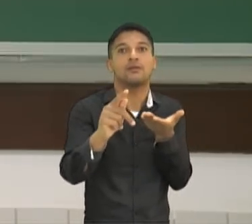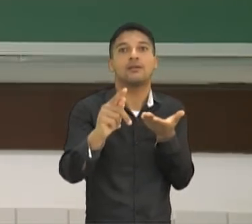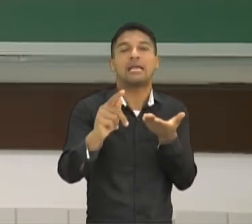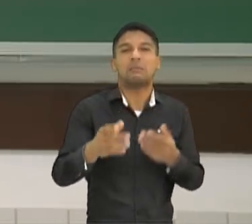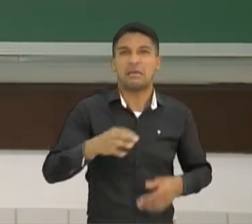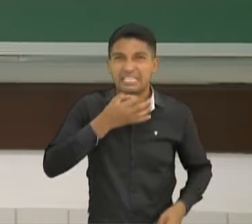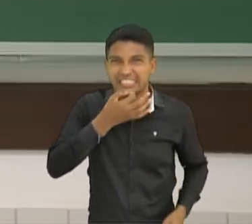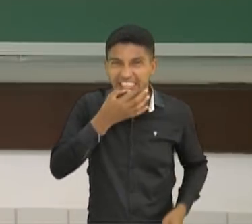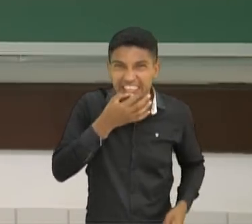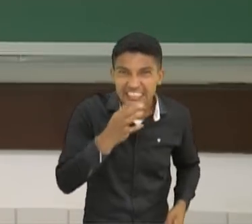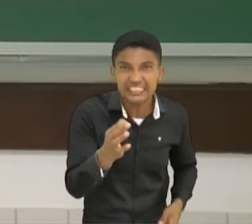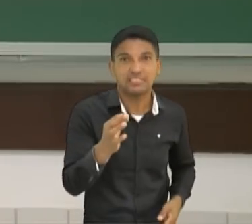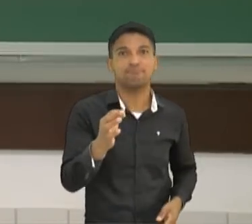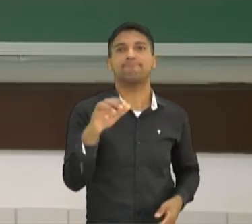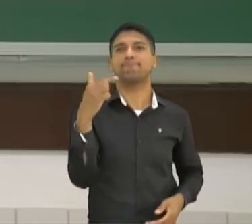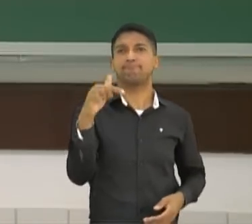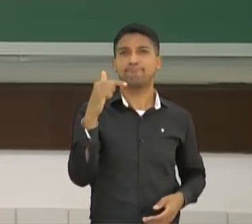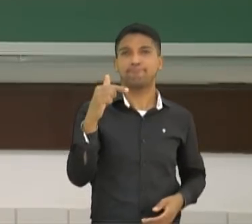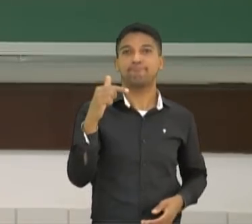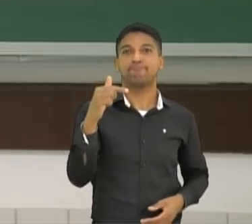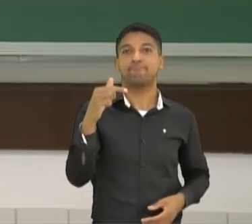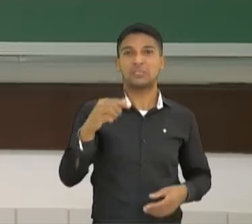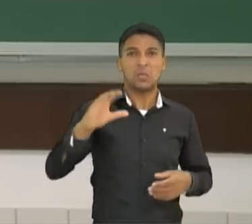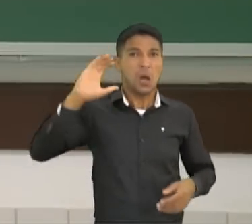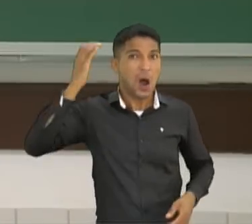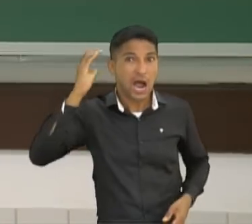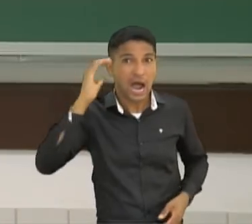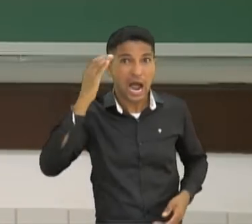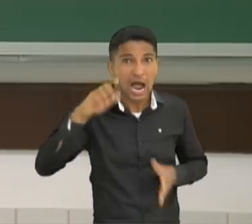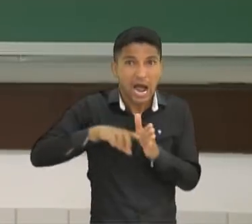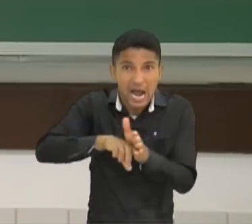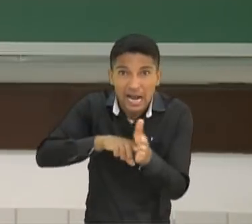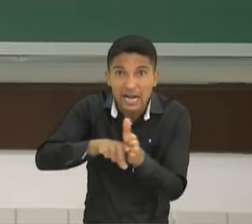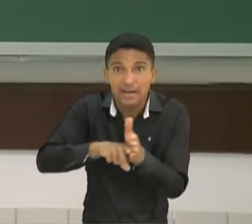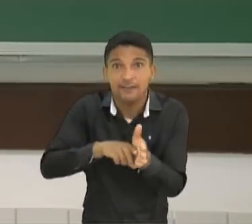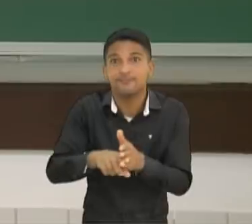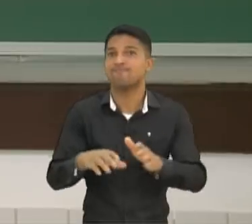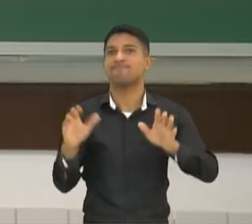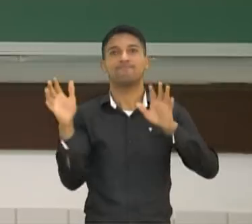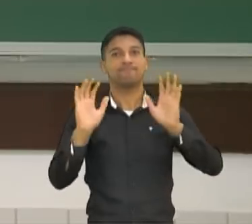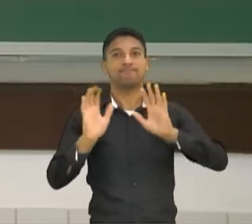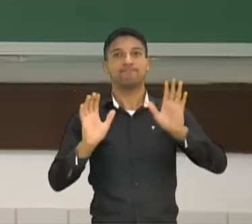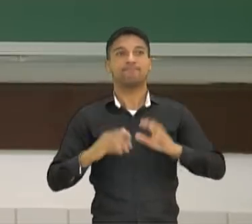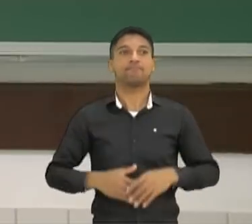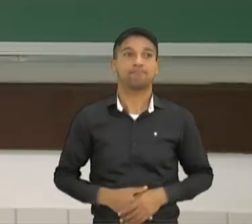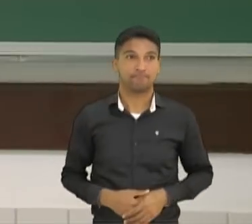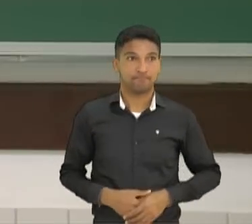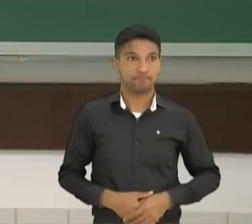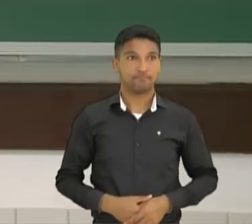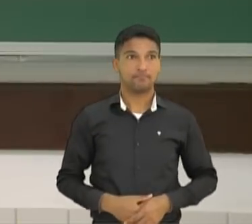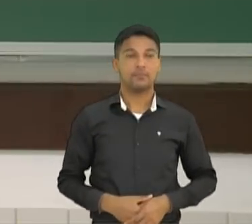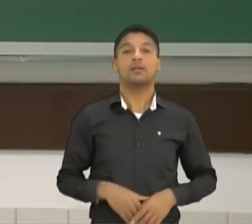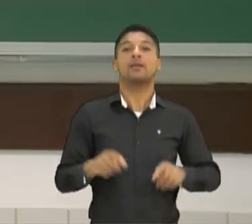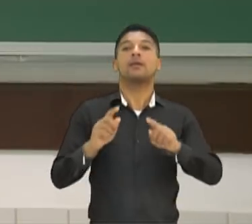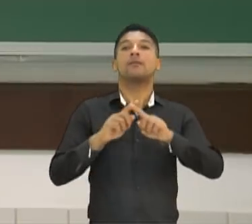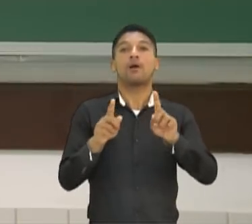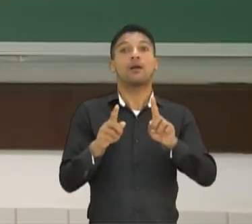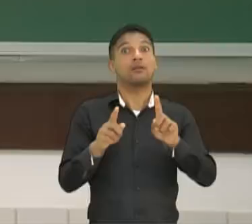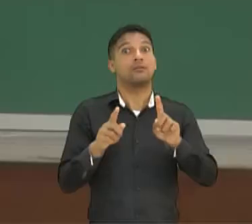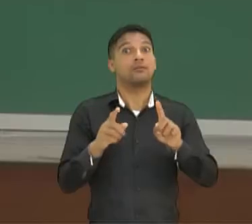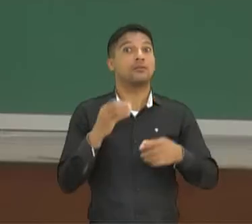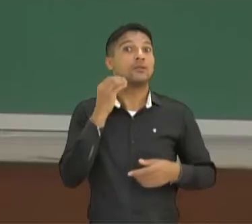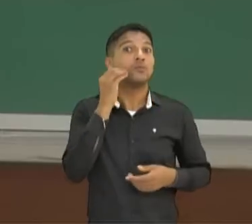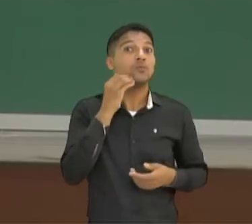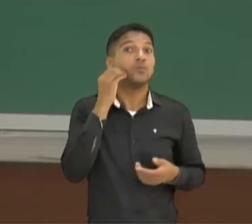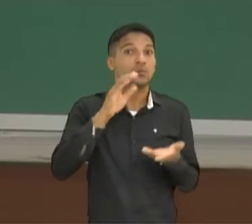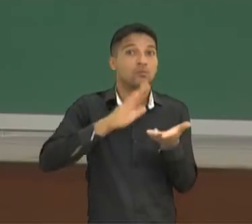estereótipos, né? O senso comum, ele tem um lado que a gente precisa tomar muito cuidado, que ele pode